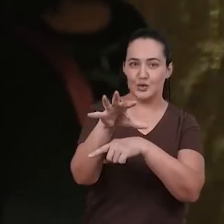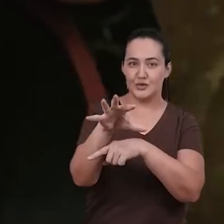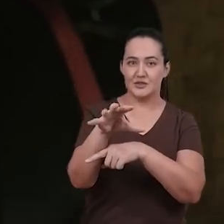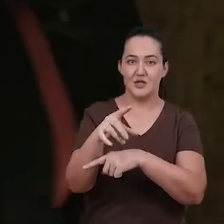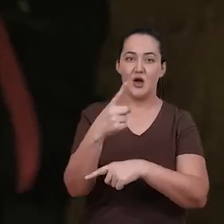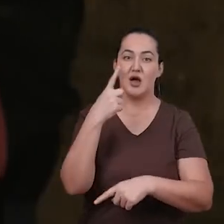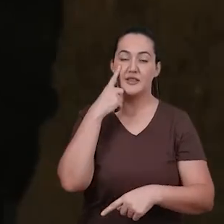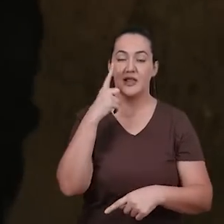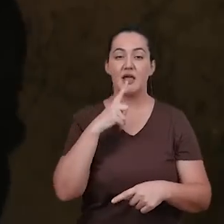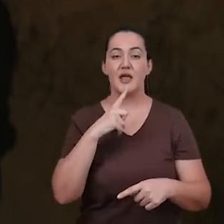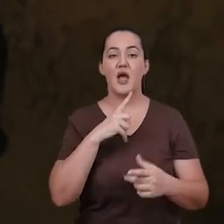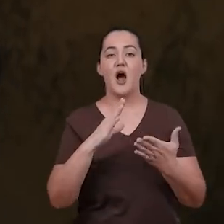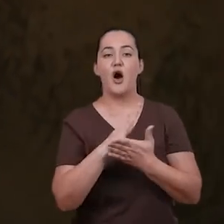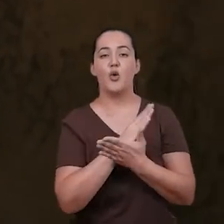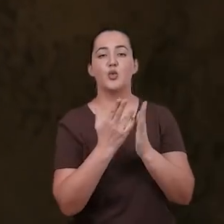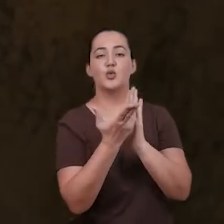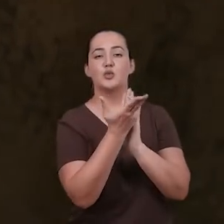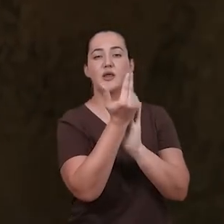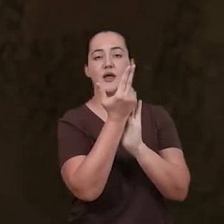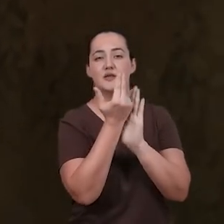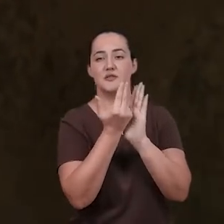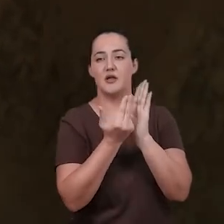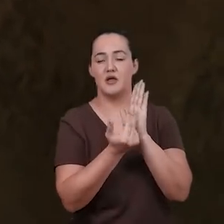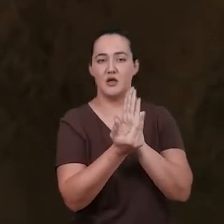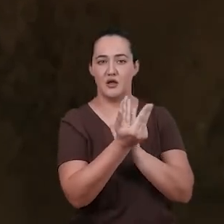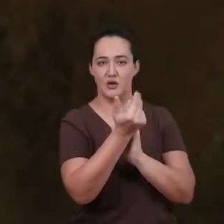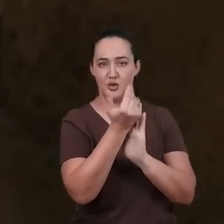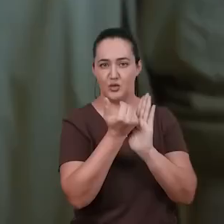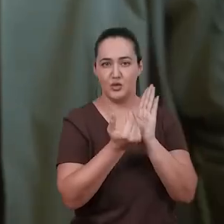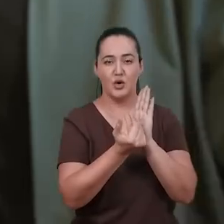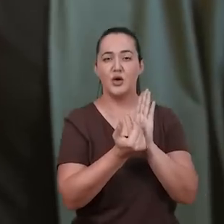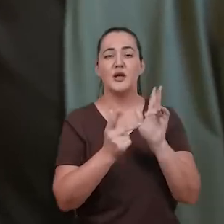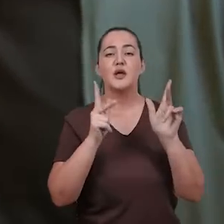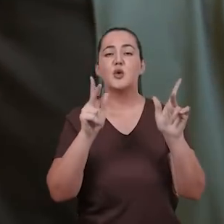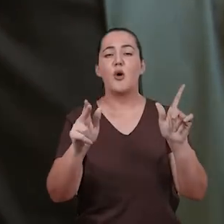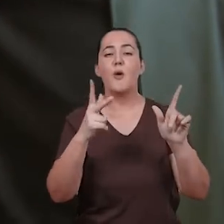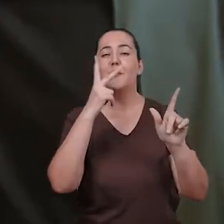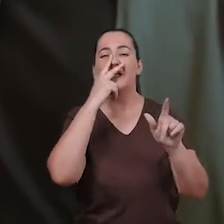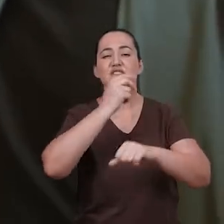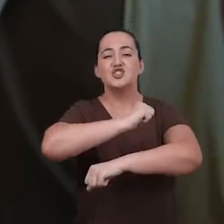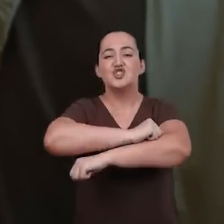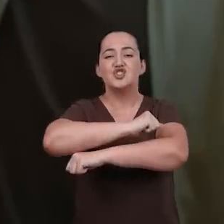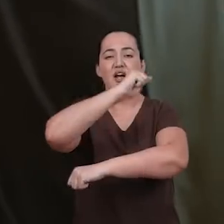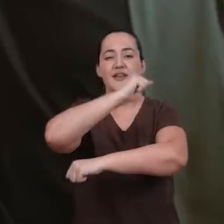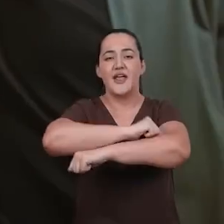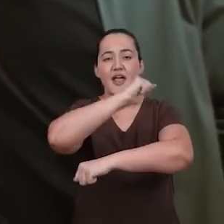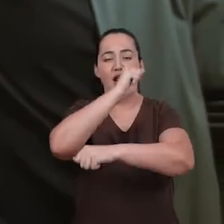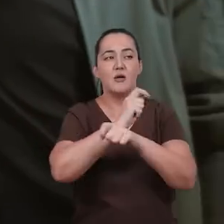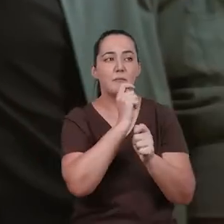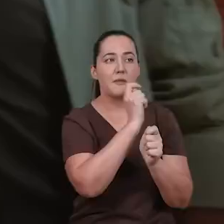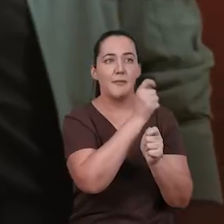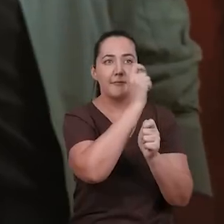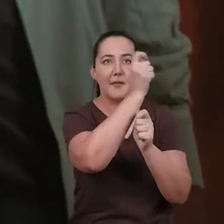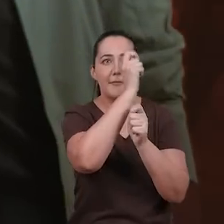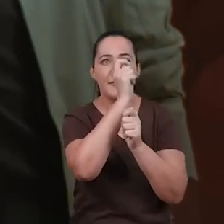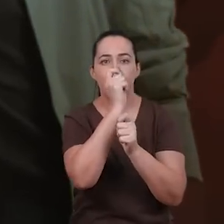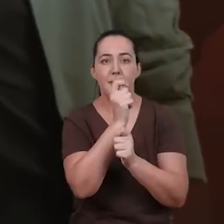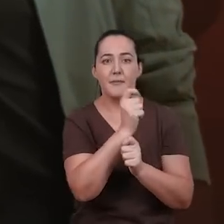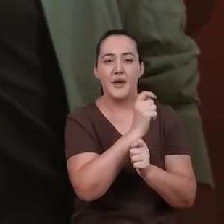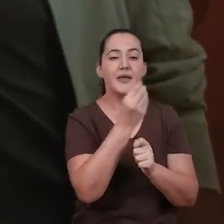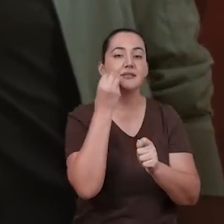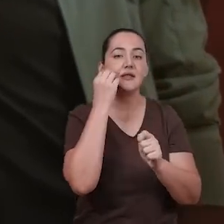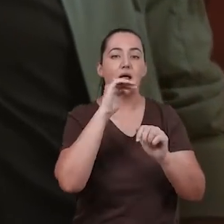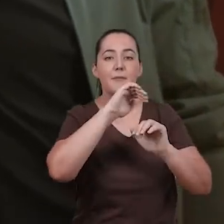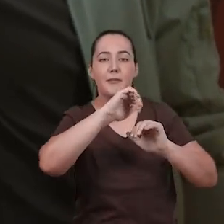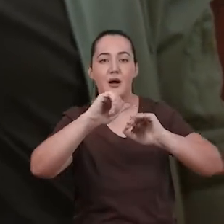temos aqui alguns desenhos, eu não sei se vai dar para vocês em casa verem, como se fosse quase uma janela que eles começaram a esculpir aqui